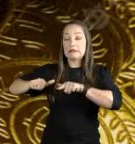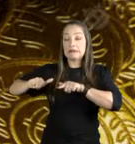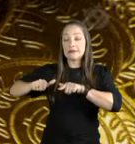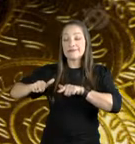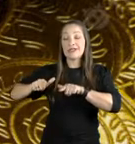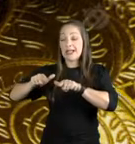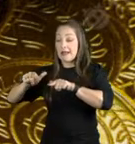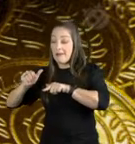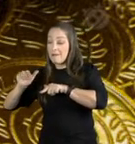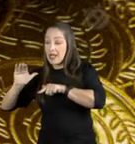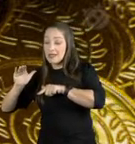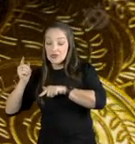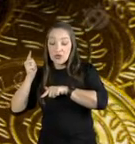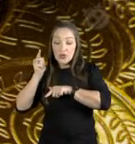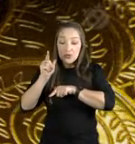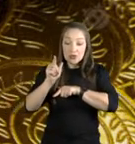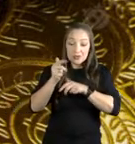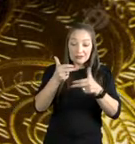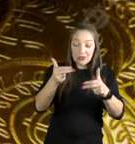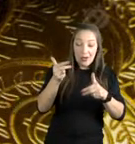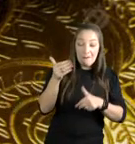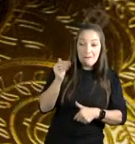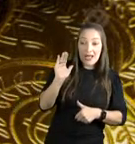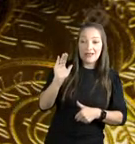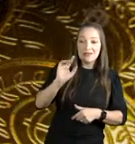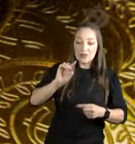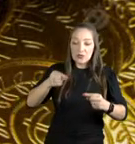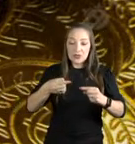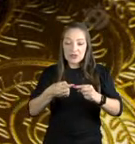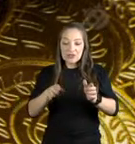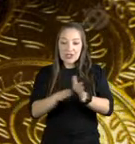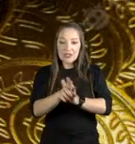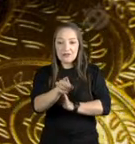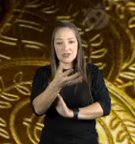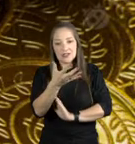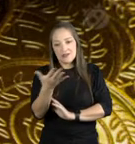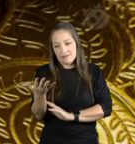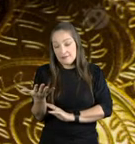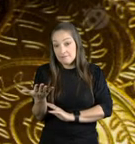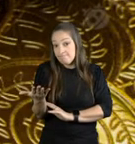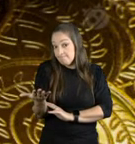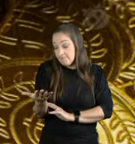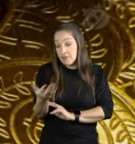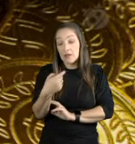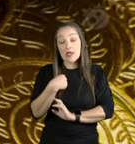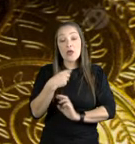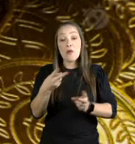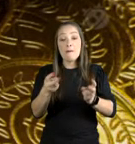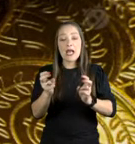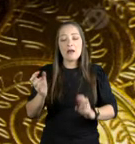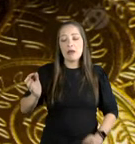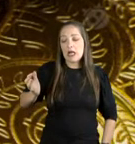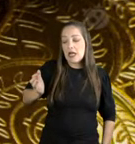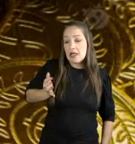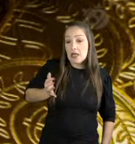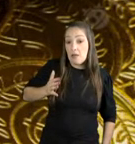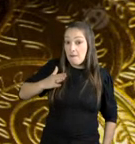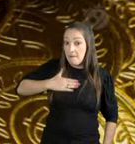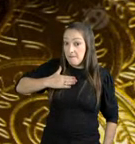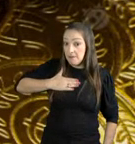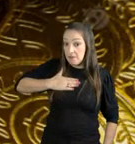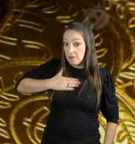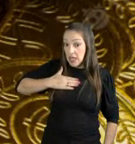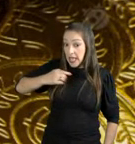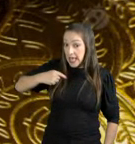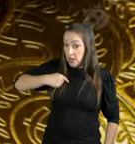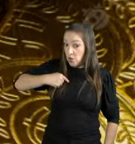para chegar em um objetivo que você queira. Então, eu vejo que riqueza, para o Gustavo, que